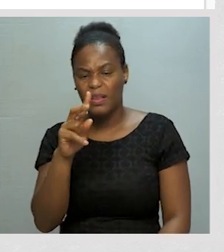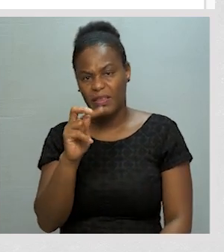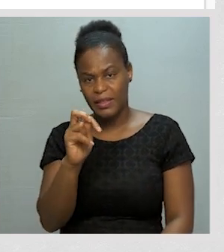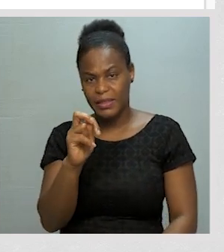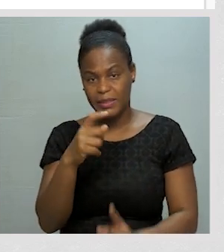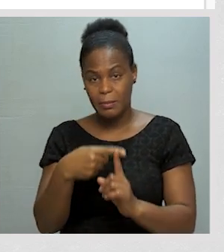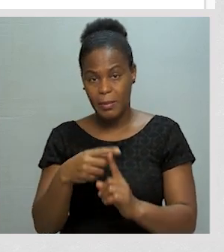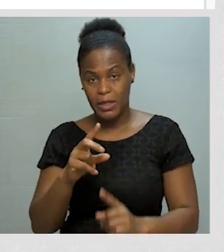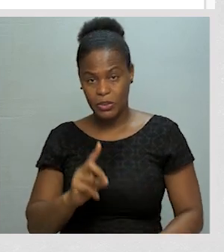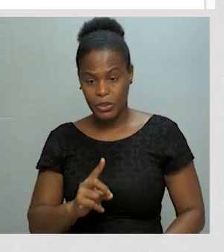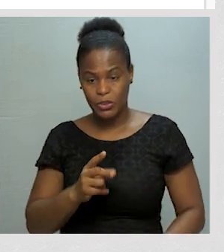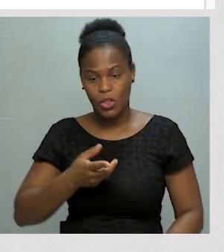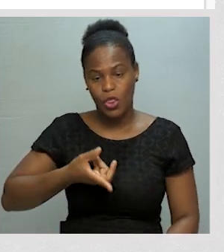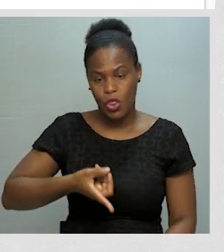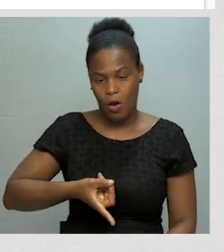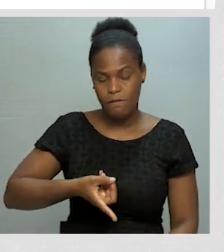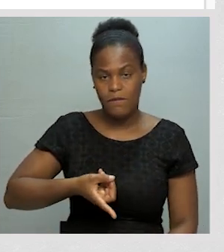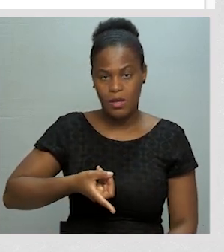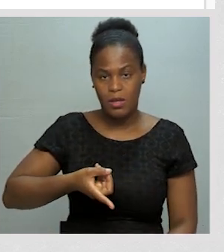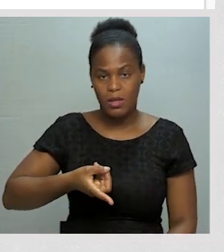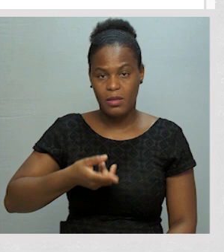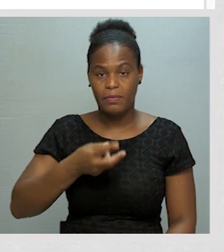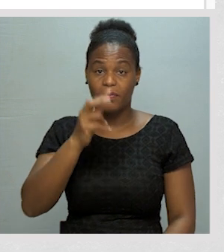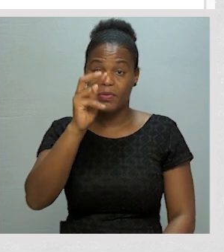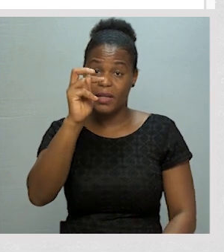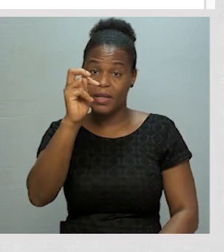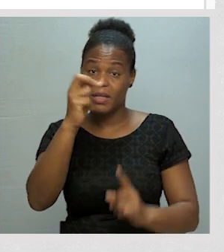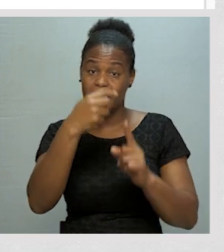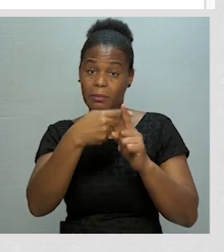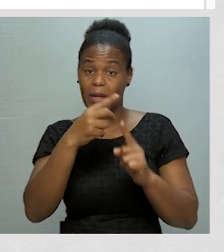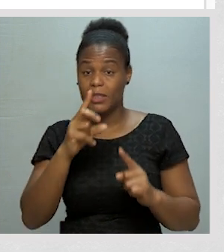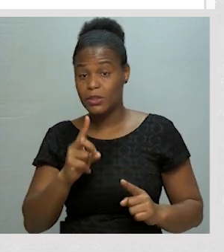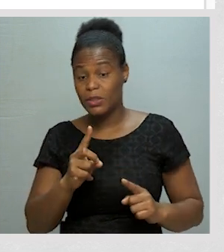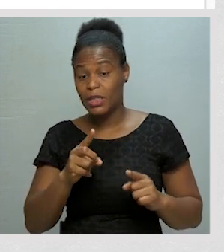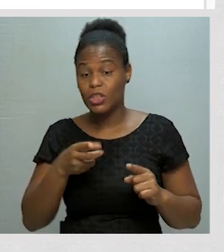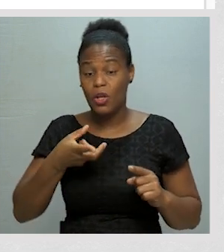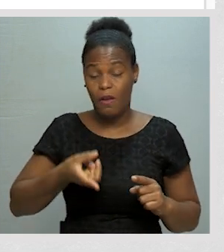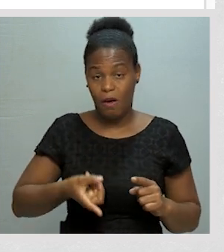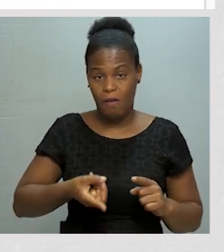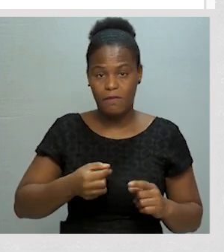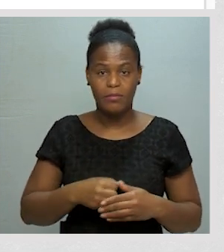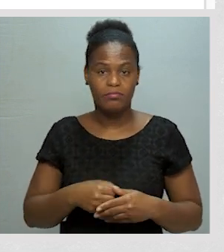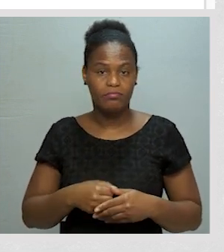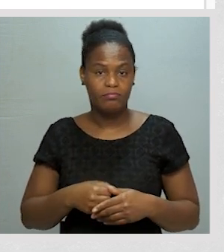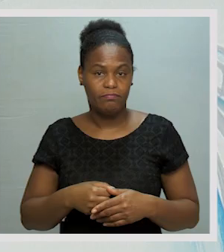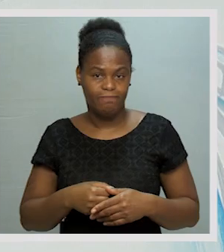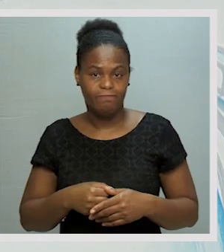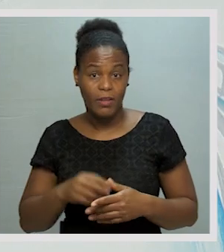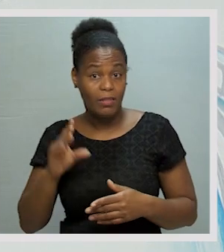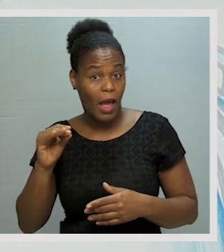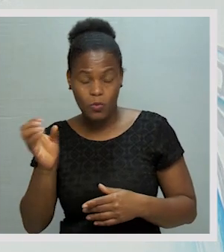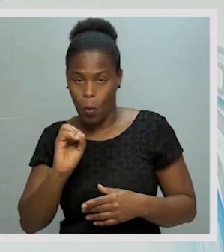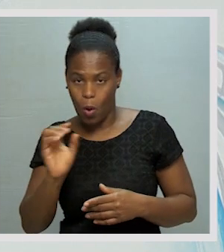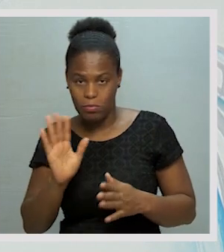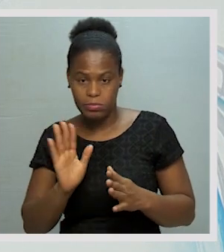lado, nós temos 45 mais 35 é igual a 80. Como podem ver